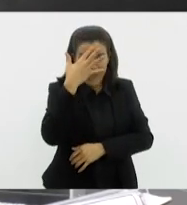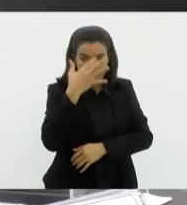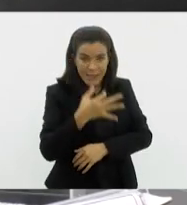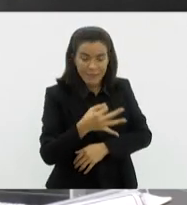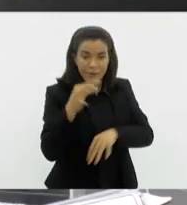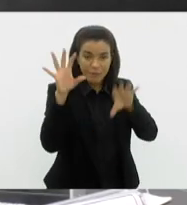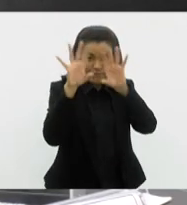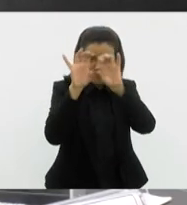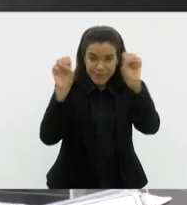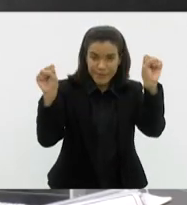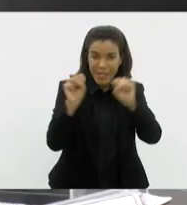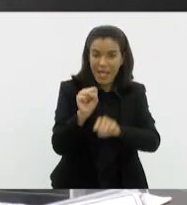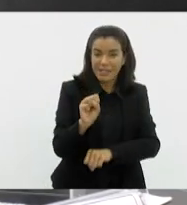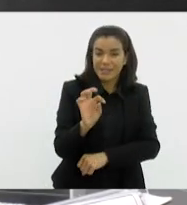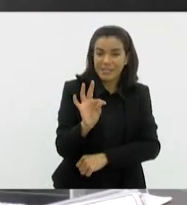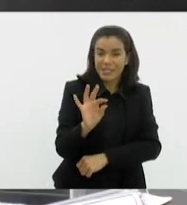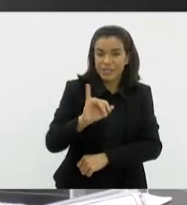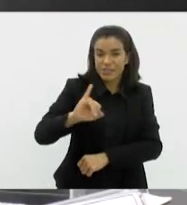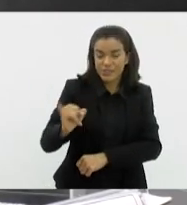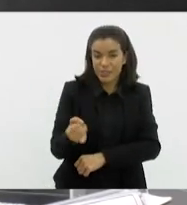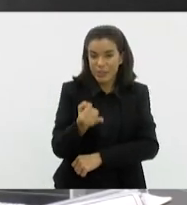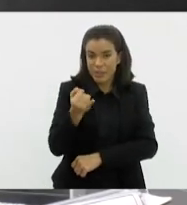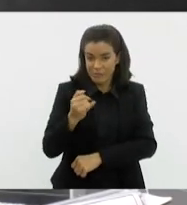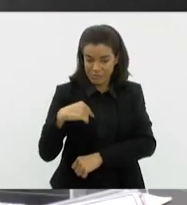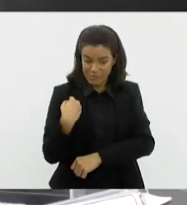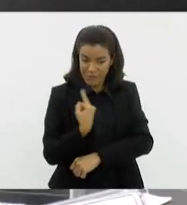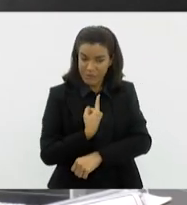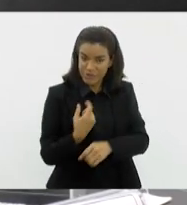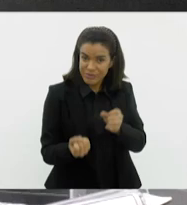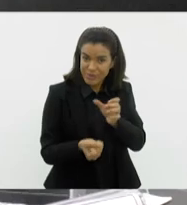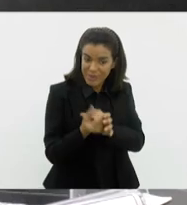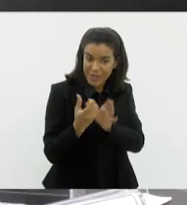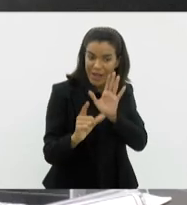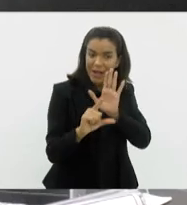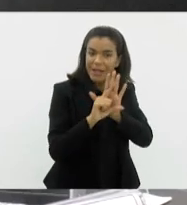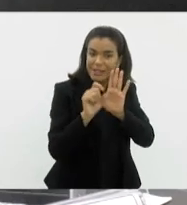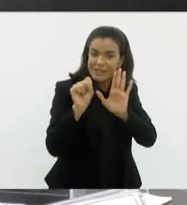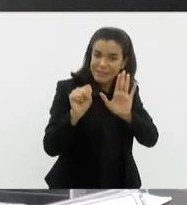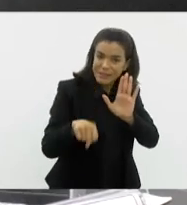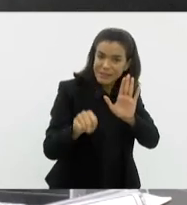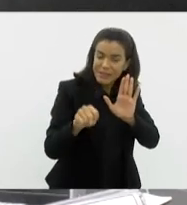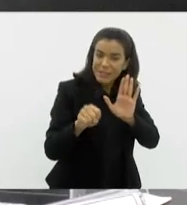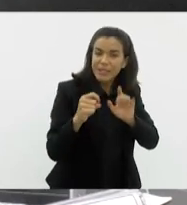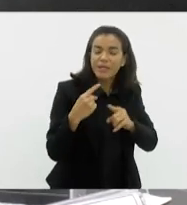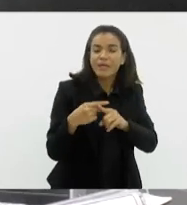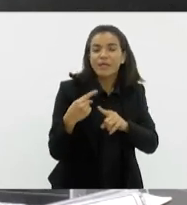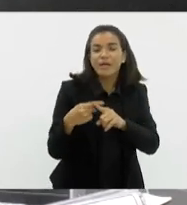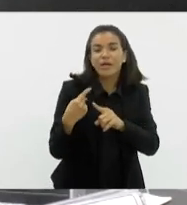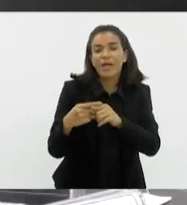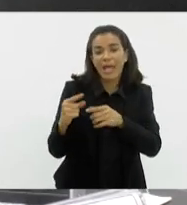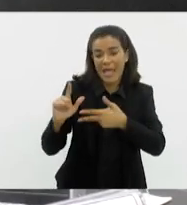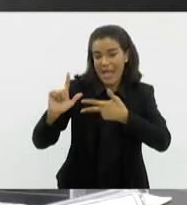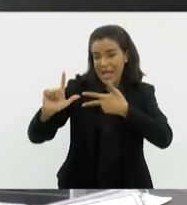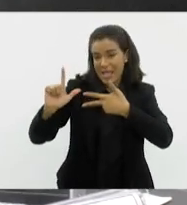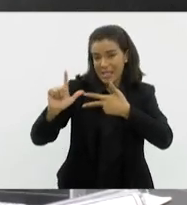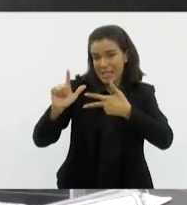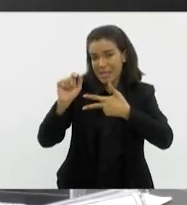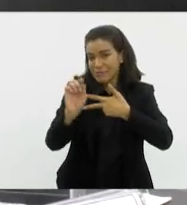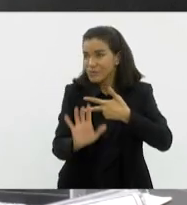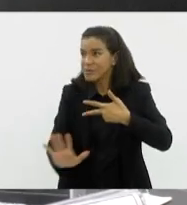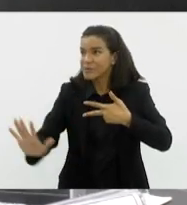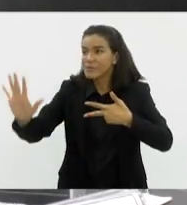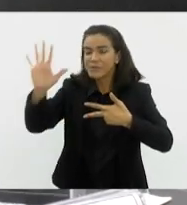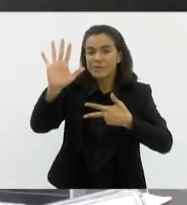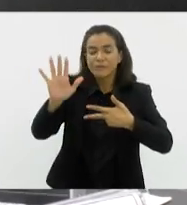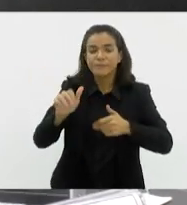Supremo Tribunal Federal, da gente avançar nessa matéria até como um meio, porque se as Assembleias Legislativas Brasil afora ficarem